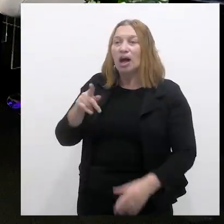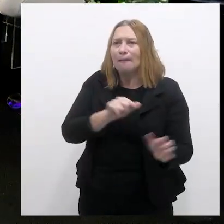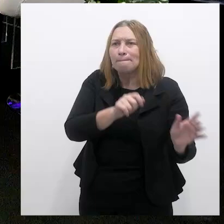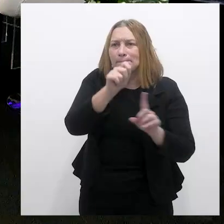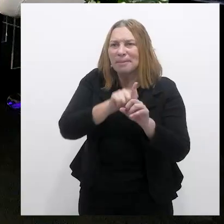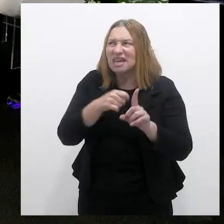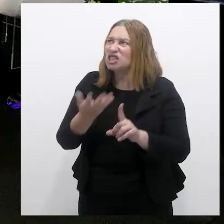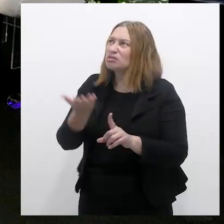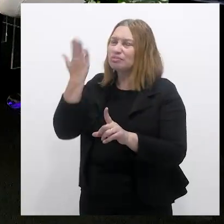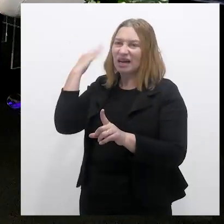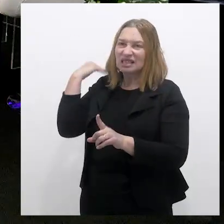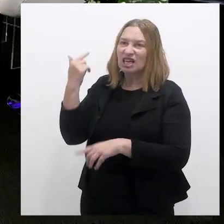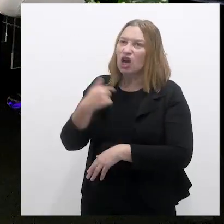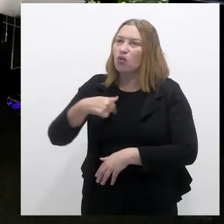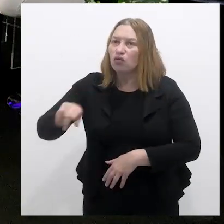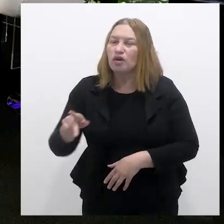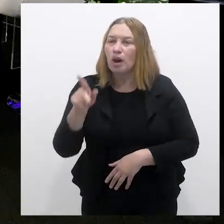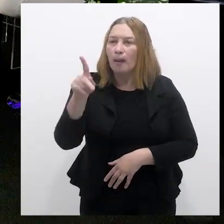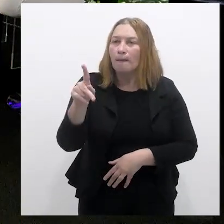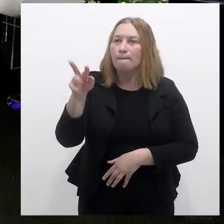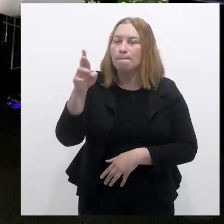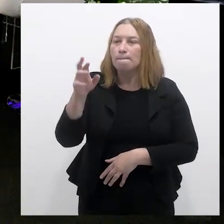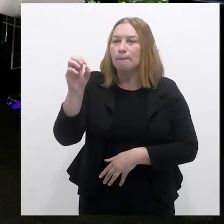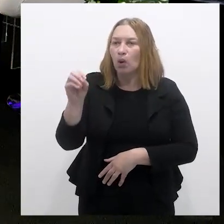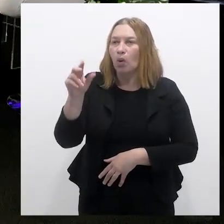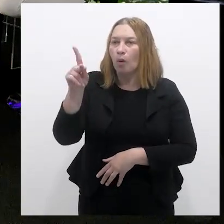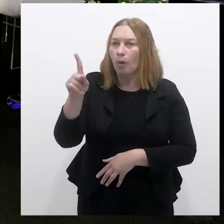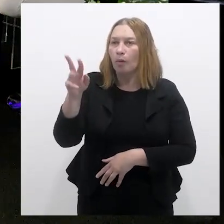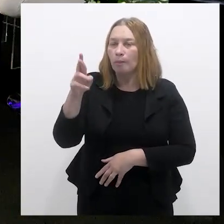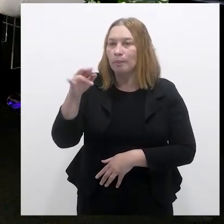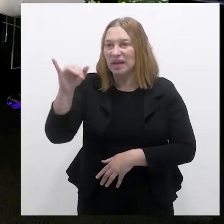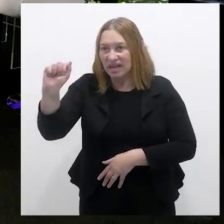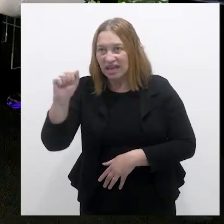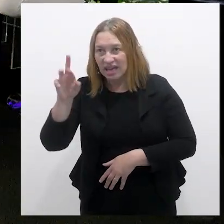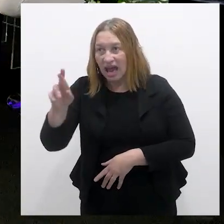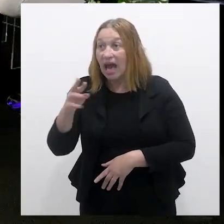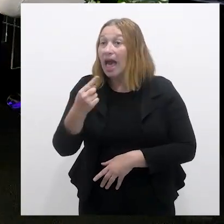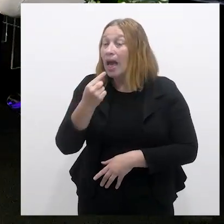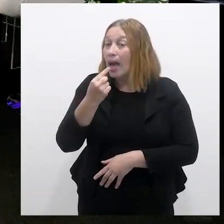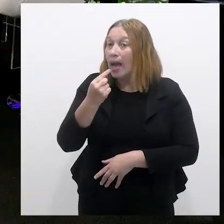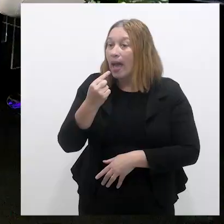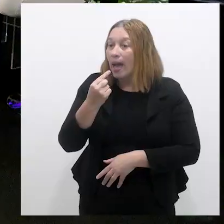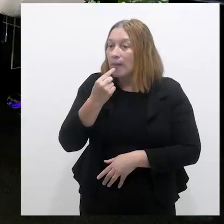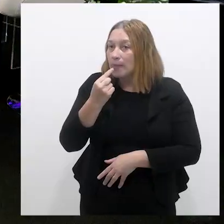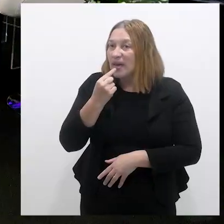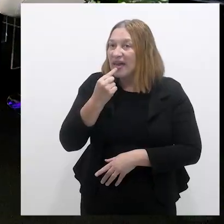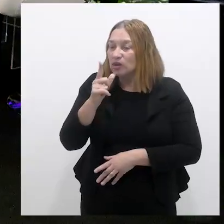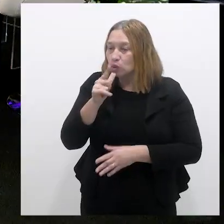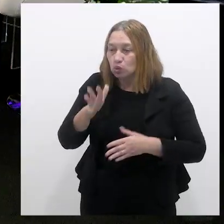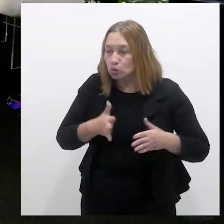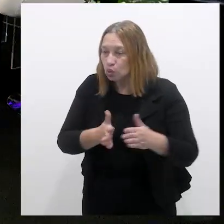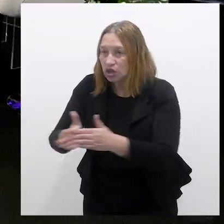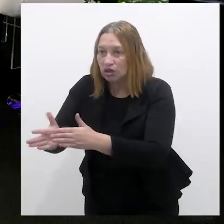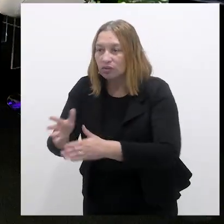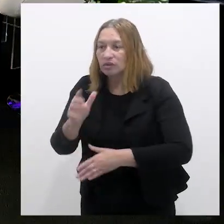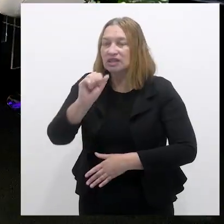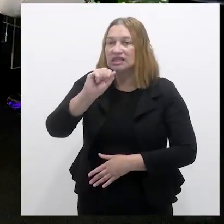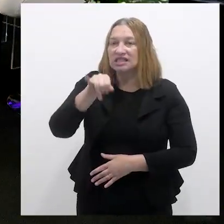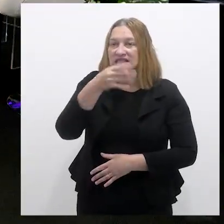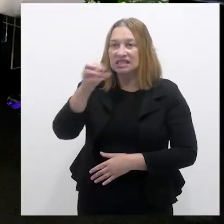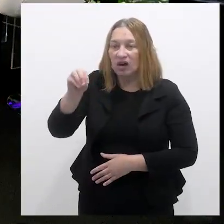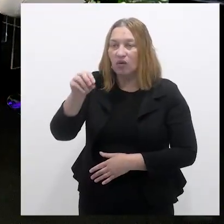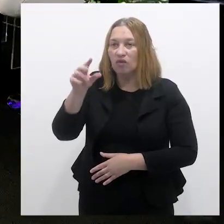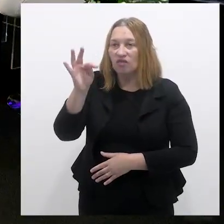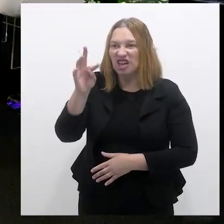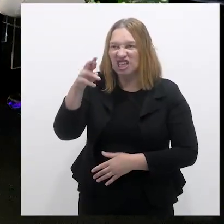encantado. Para você ter uma ideia, mês passado eu fiz um concerto em Propriá. Propriá é uma cidade à beira do Rio São Francisco, não